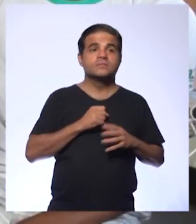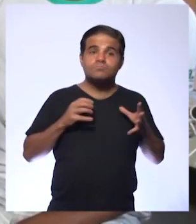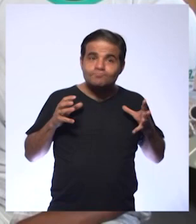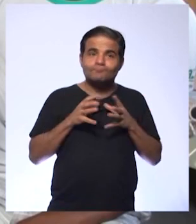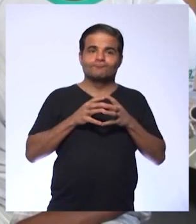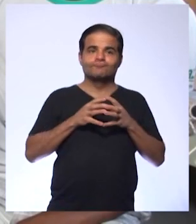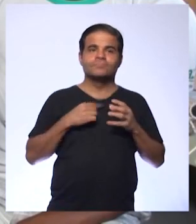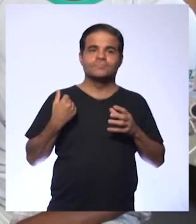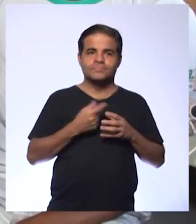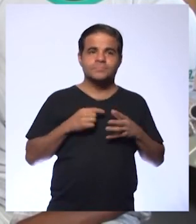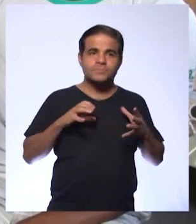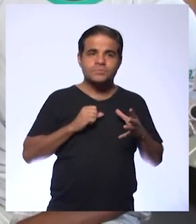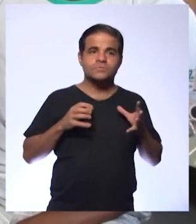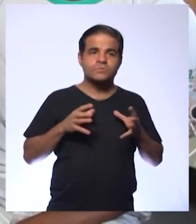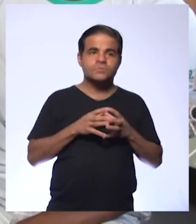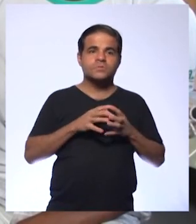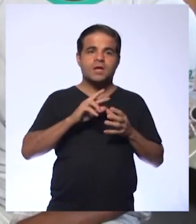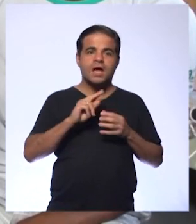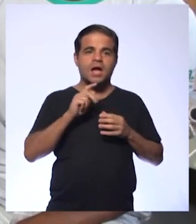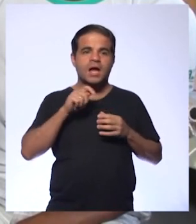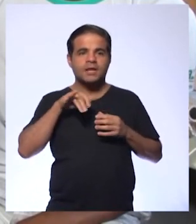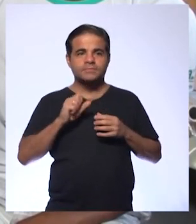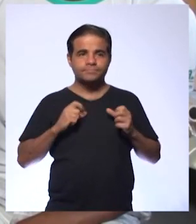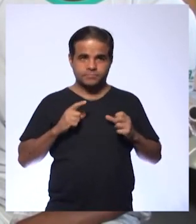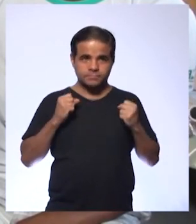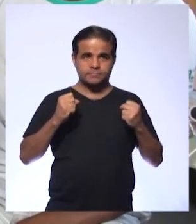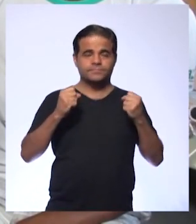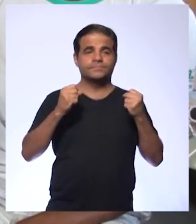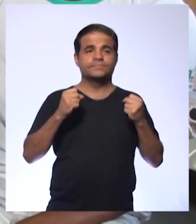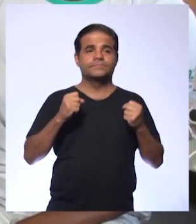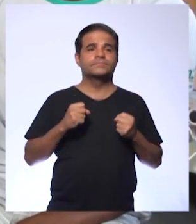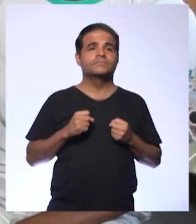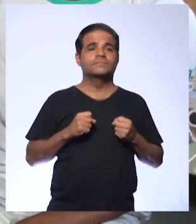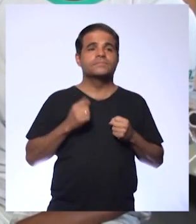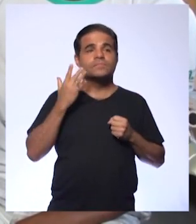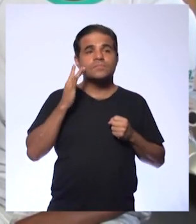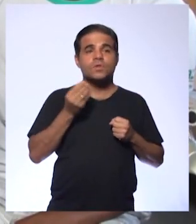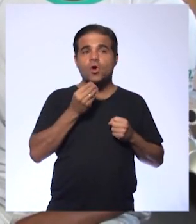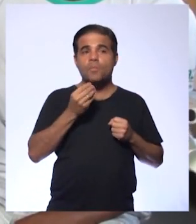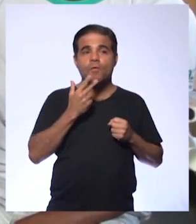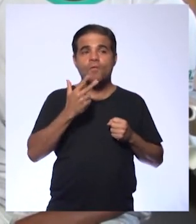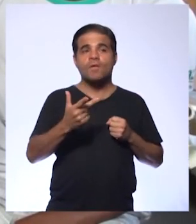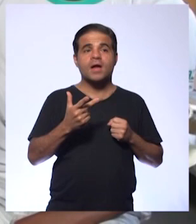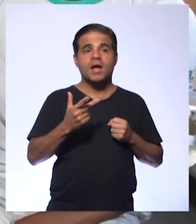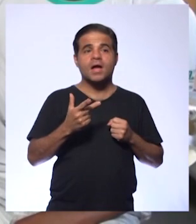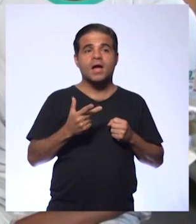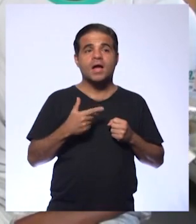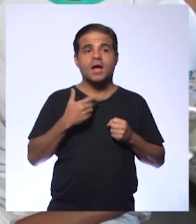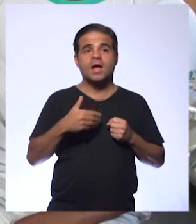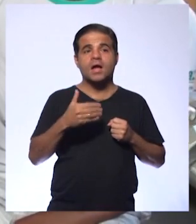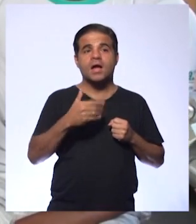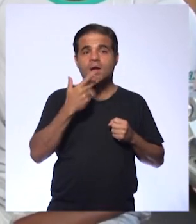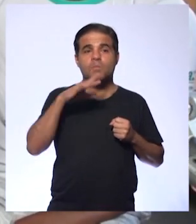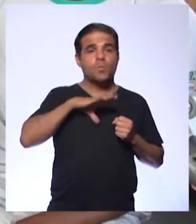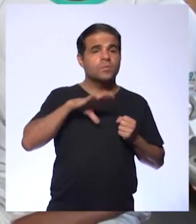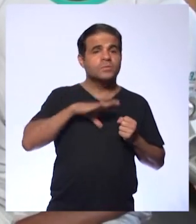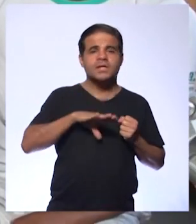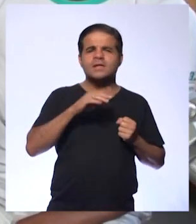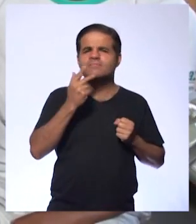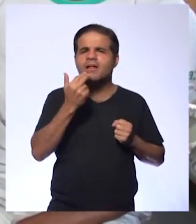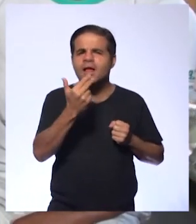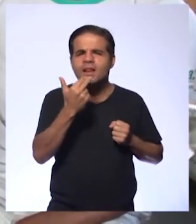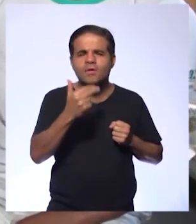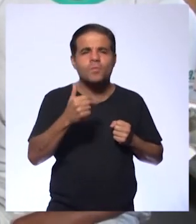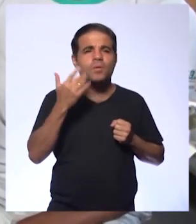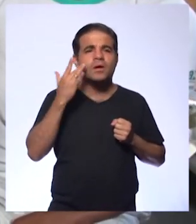grupo. Em grupo a gente é uma força. E não sei como falar isso, eu não vi isso. Em português eu nem lembro como